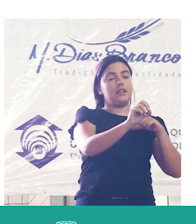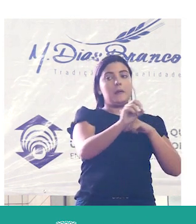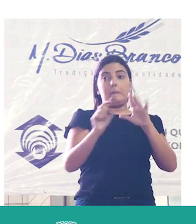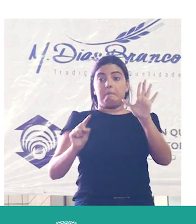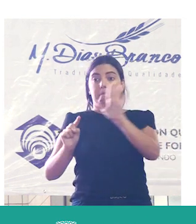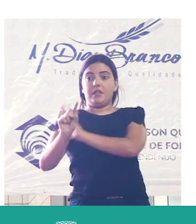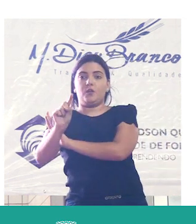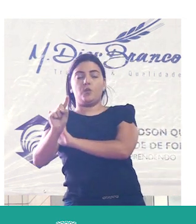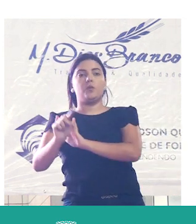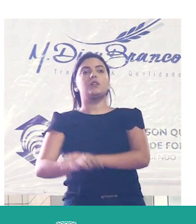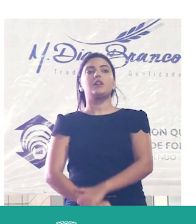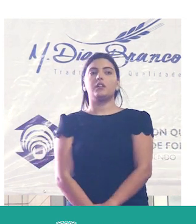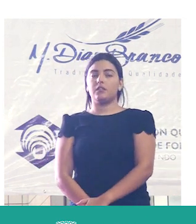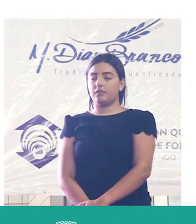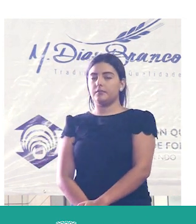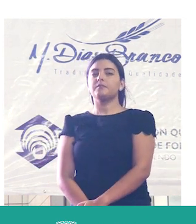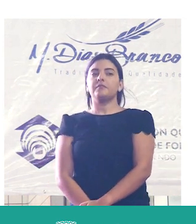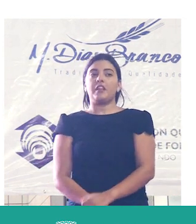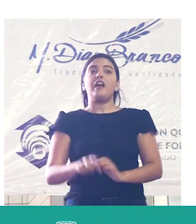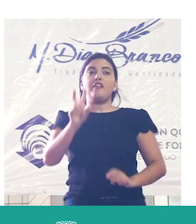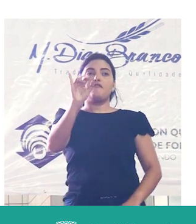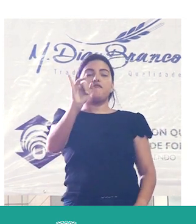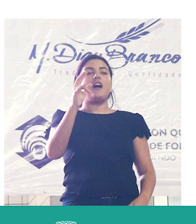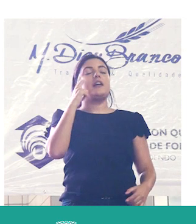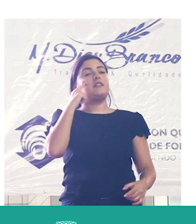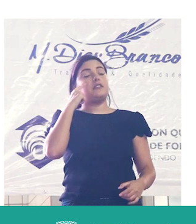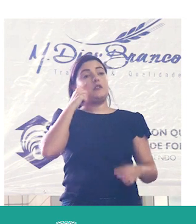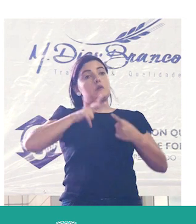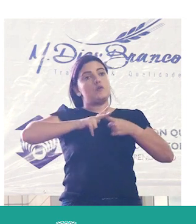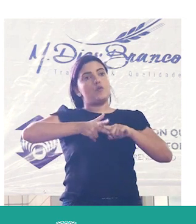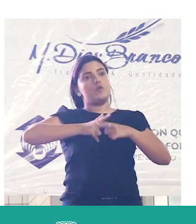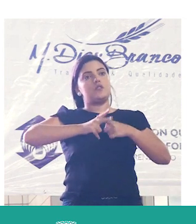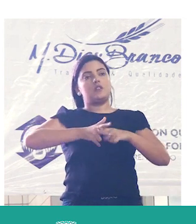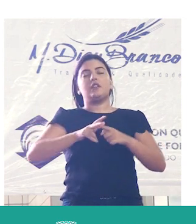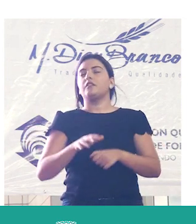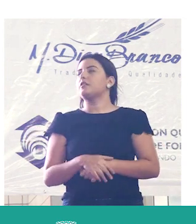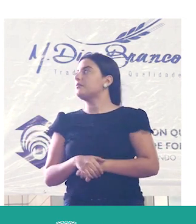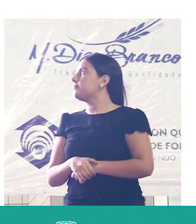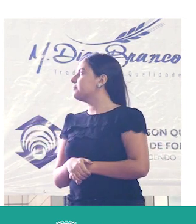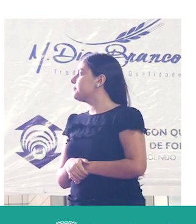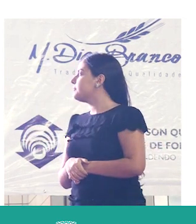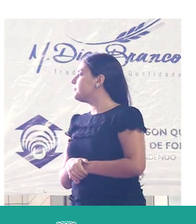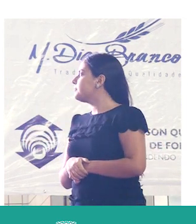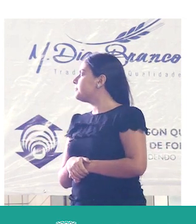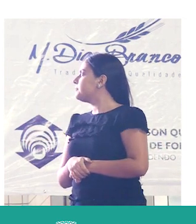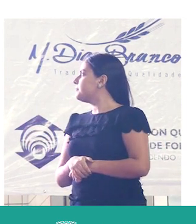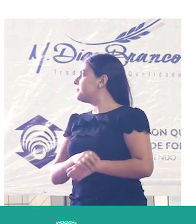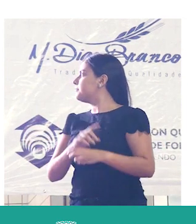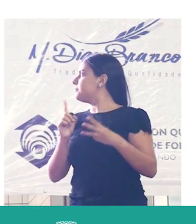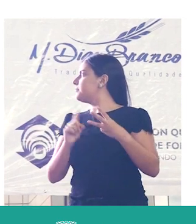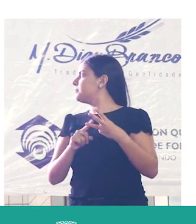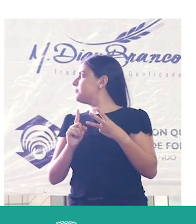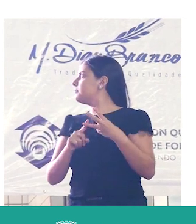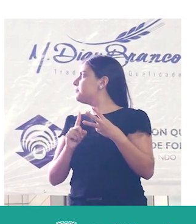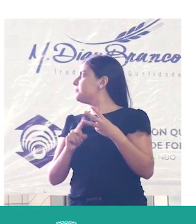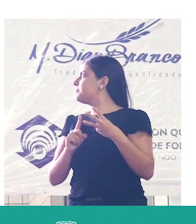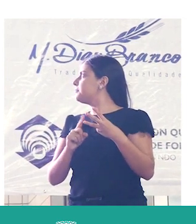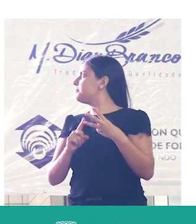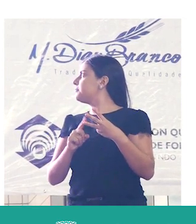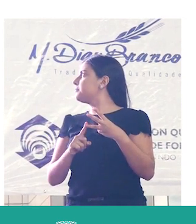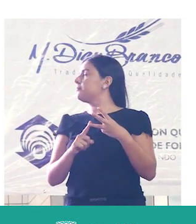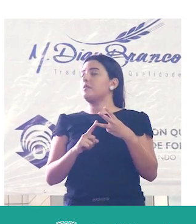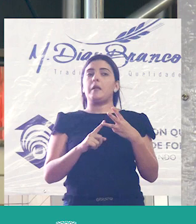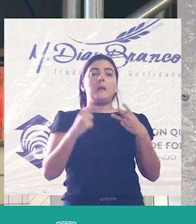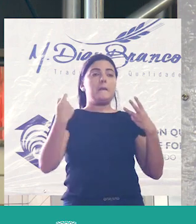pergunta. É isso aí que vai fazer você montar a proporção, o dado e a pergunta. E você vai precisar